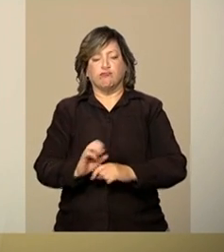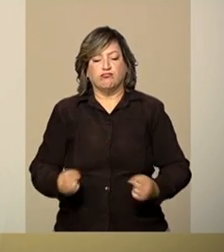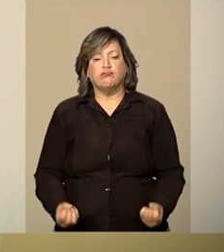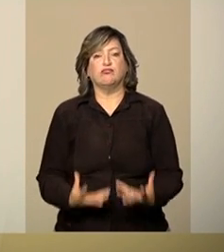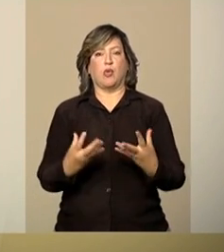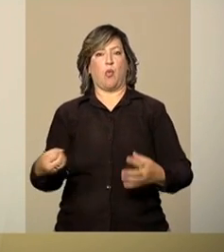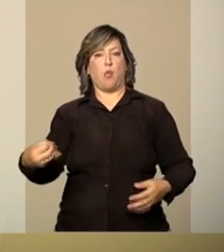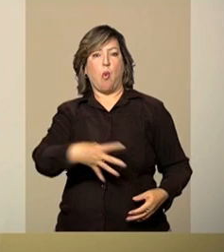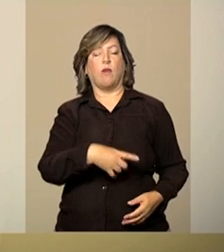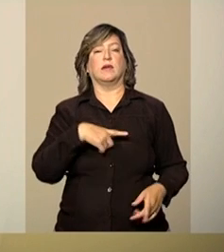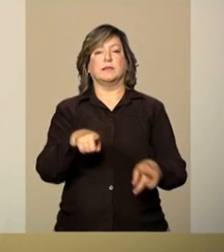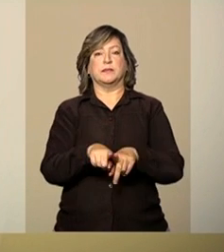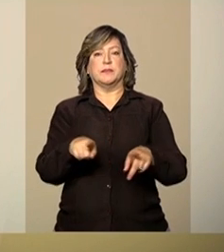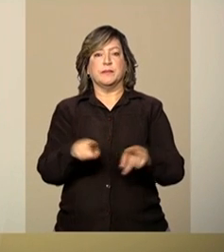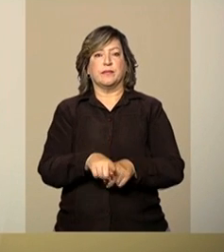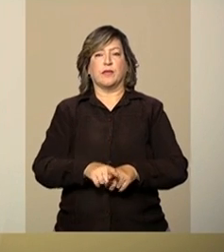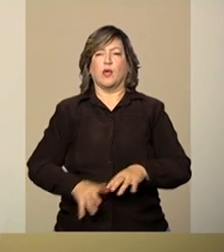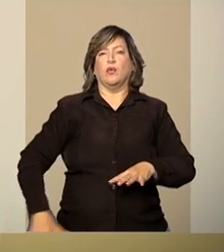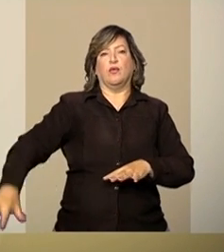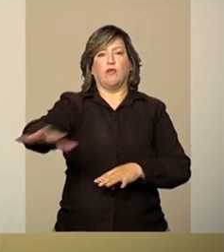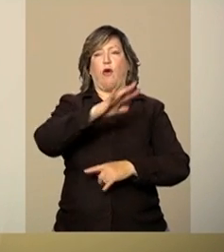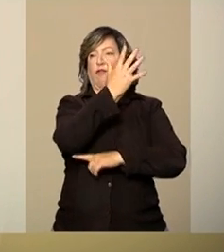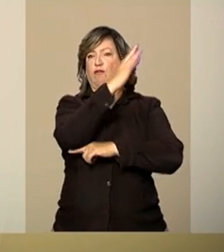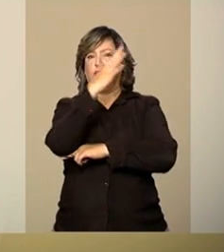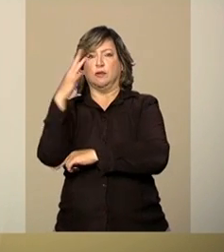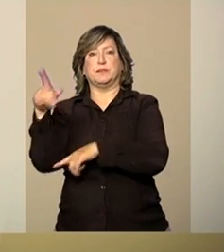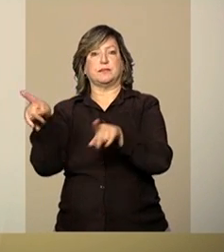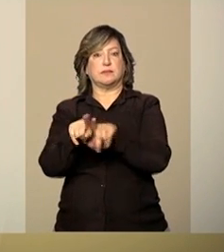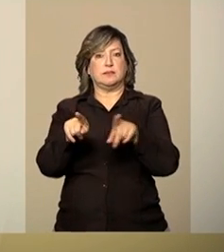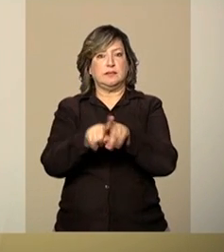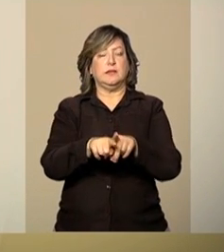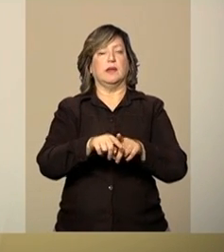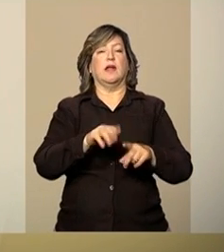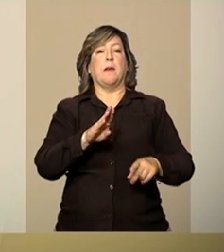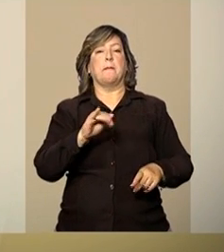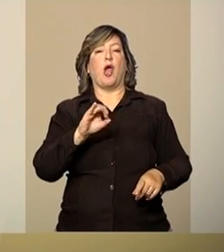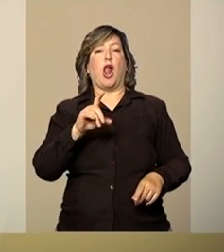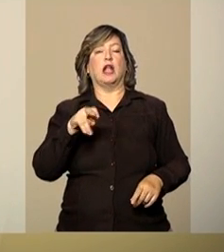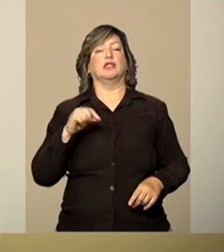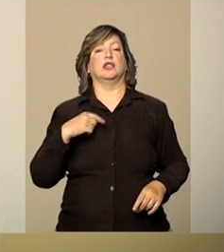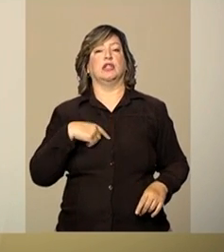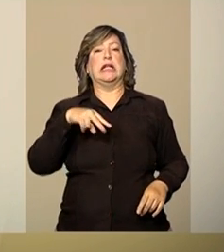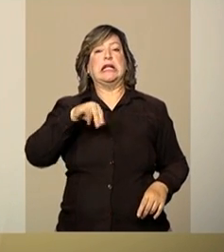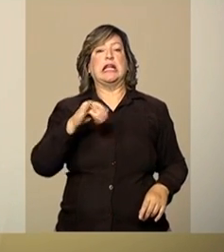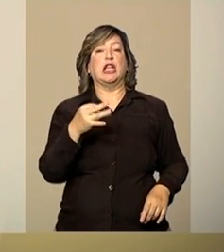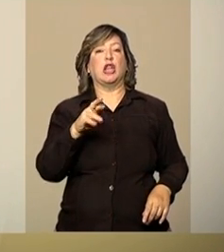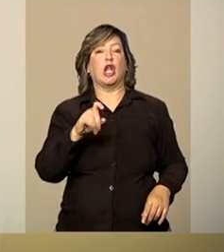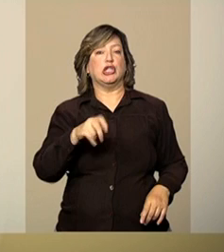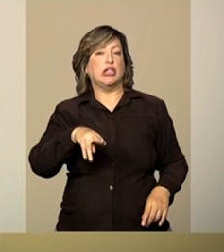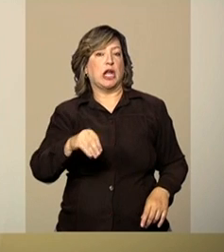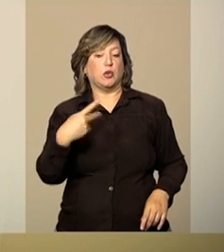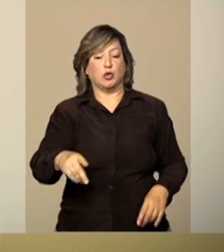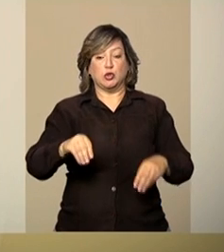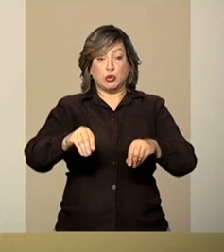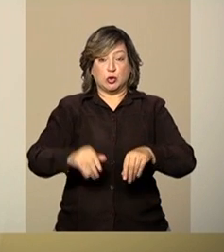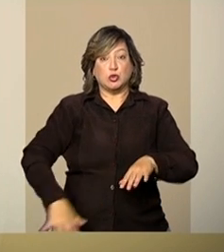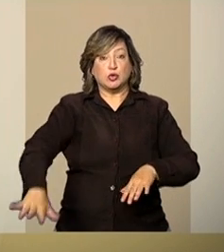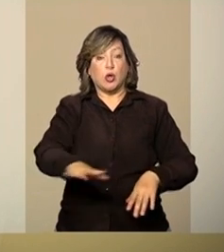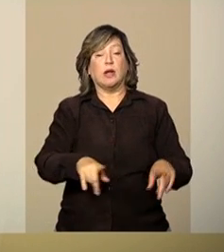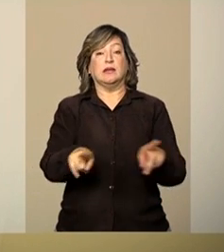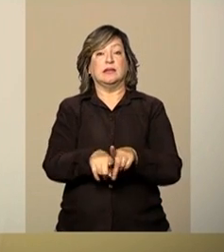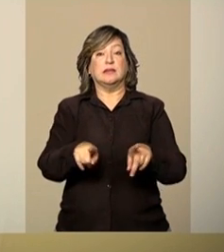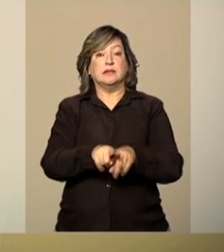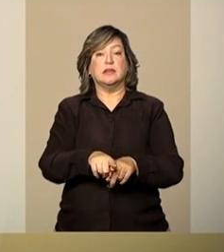lavoura pecuária Floresta a fixação biológica do nitrogênio no solo e o tratamento de resíduos